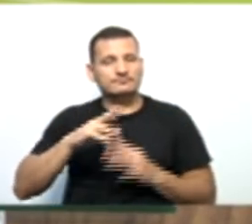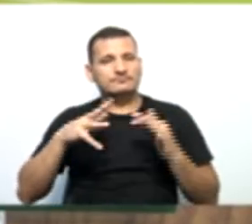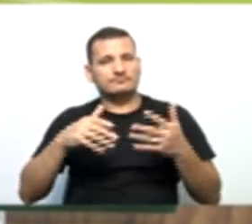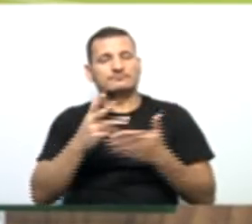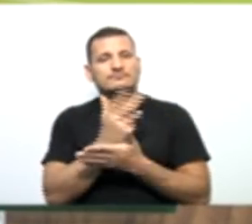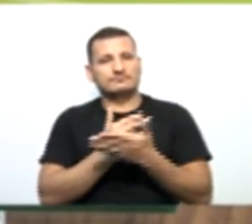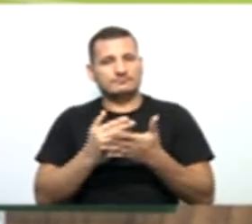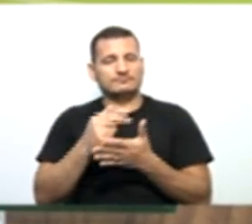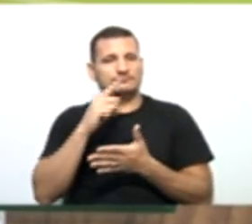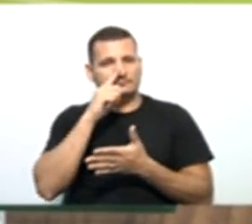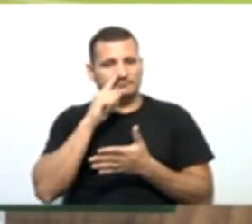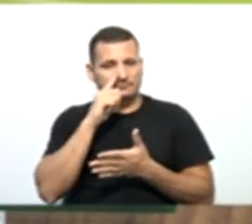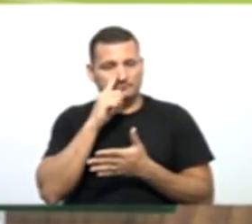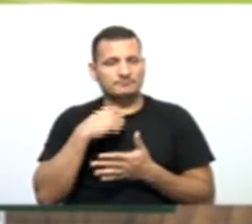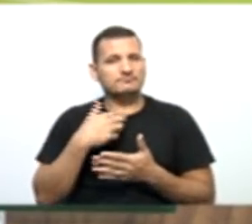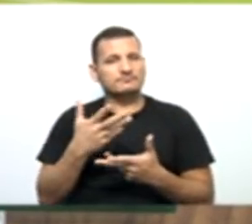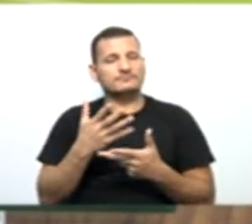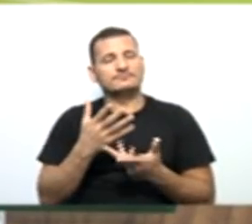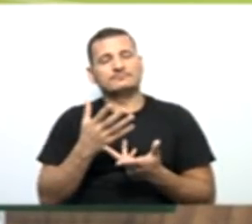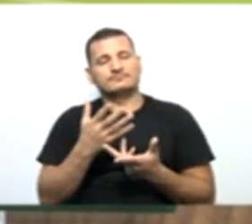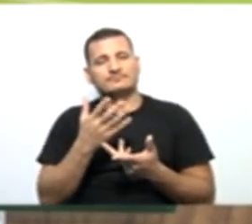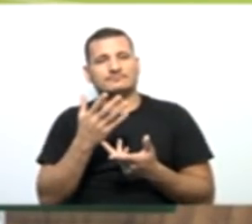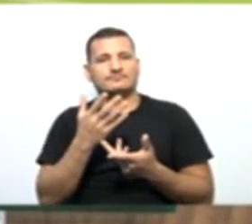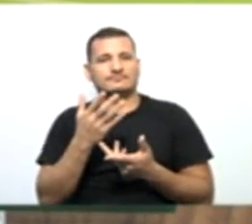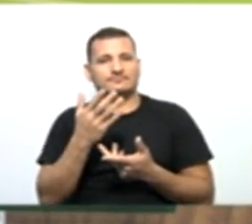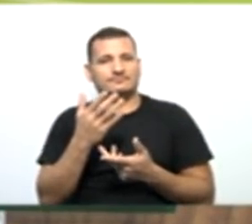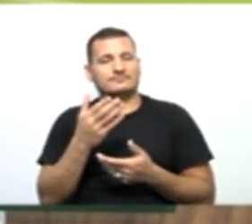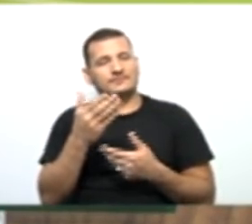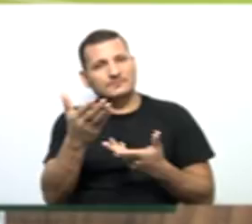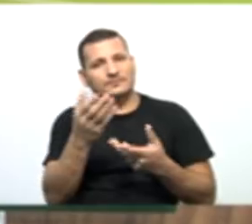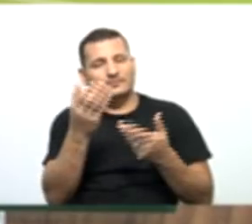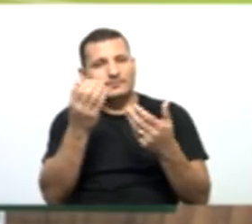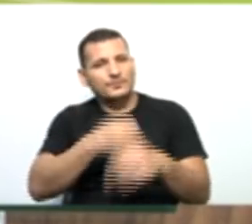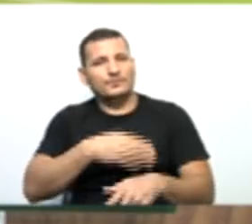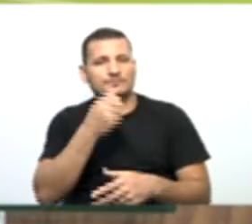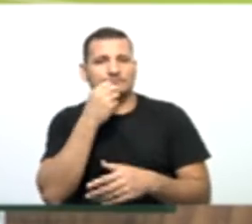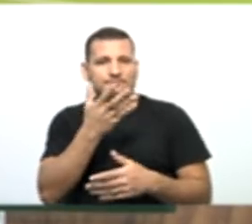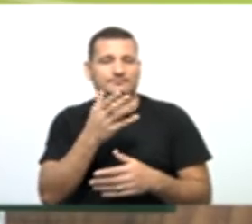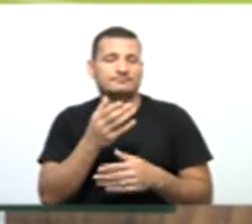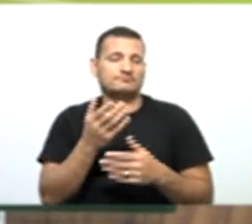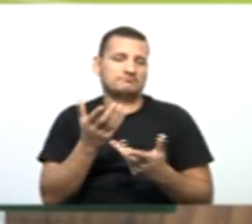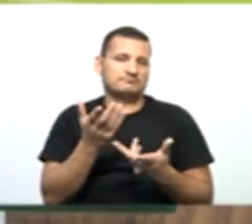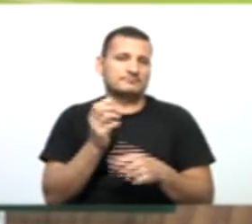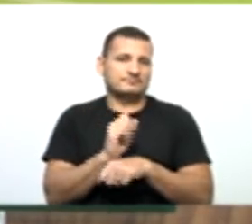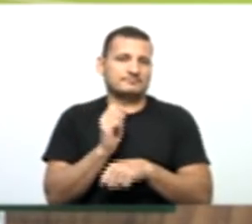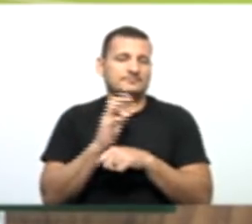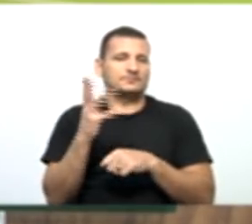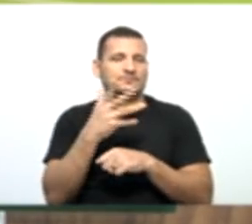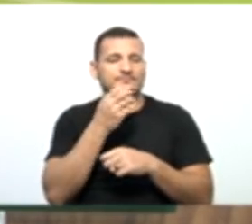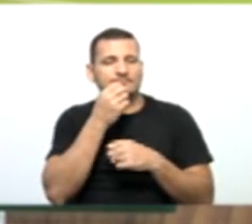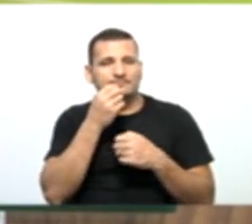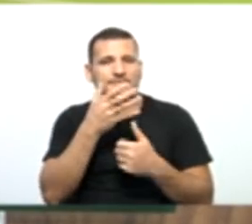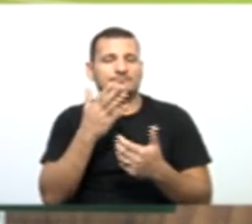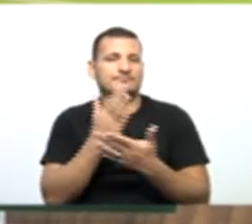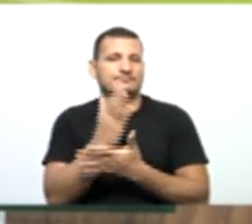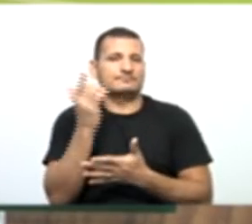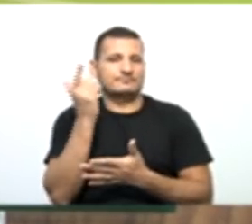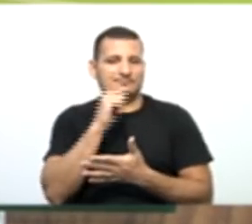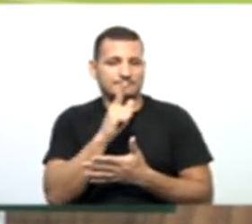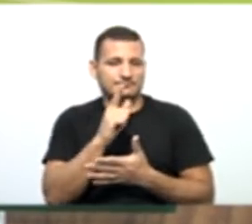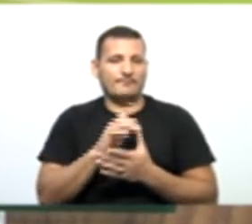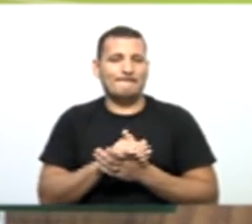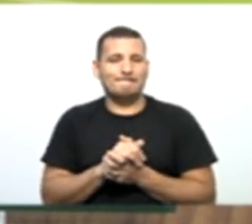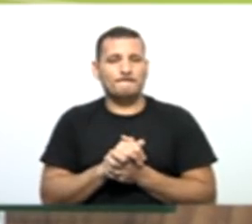risco. E quero desejar uma boa prova para vocês, né? E espero que todos se saiam bem e, como o professor falou, espero